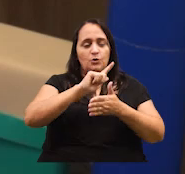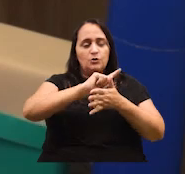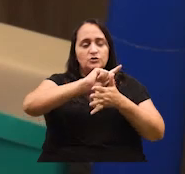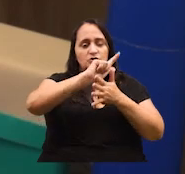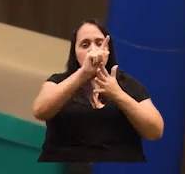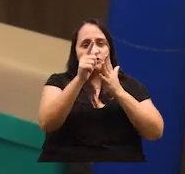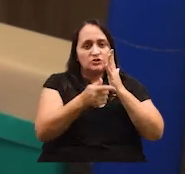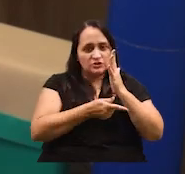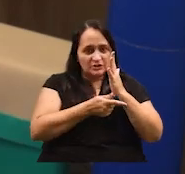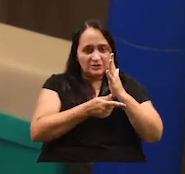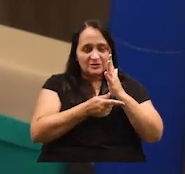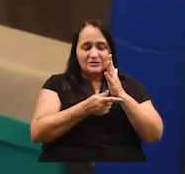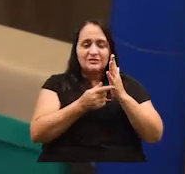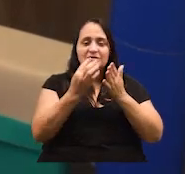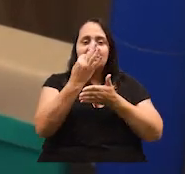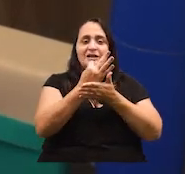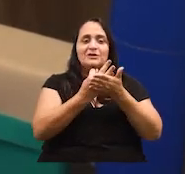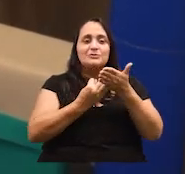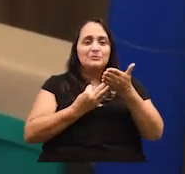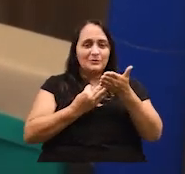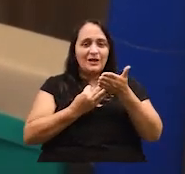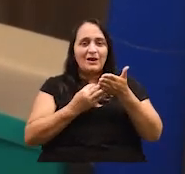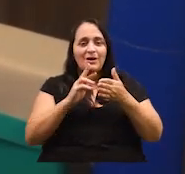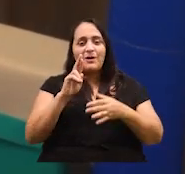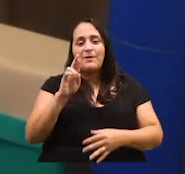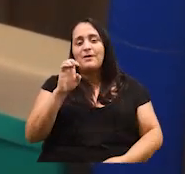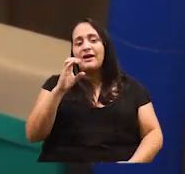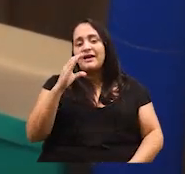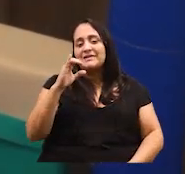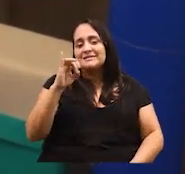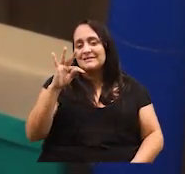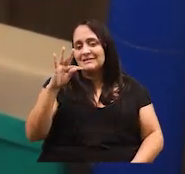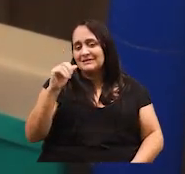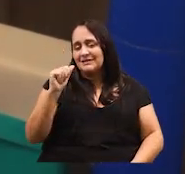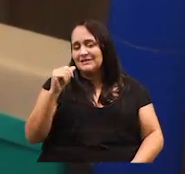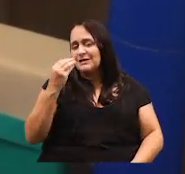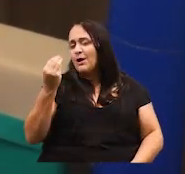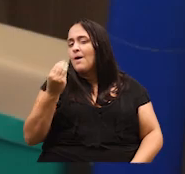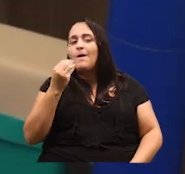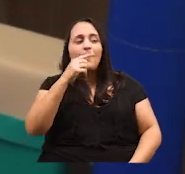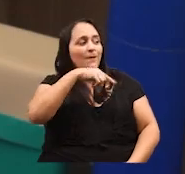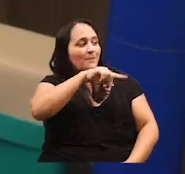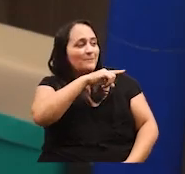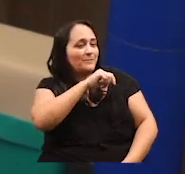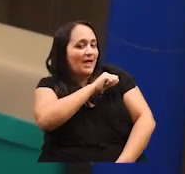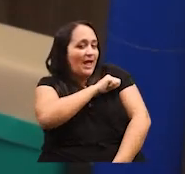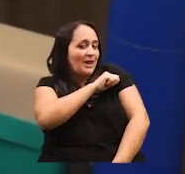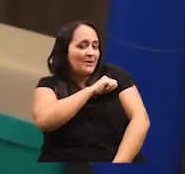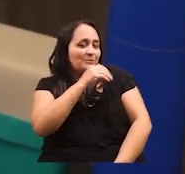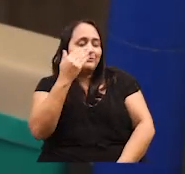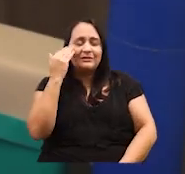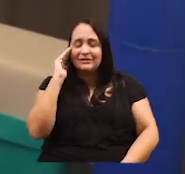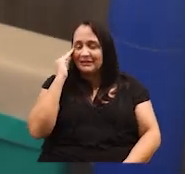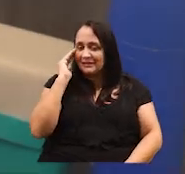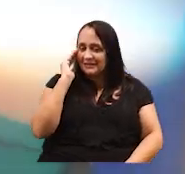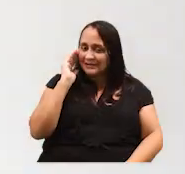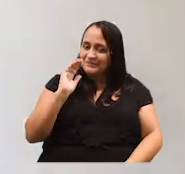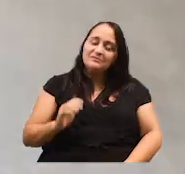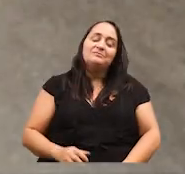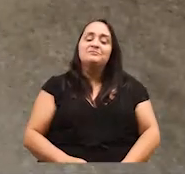da Escola Orlando Embaçaí entendeu sobre esse gênero textual e sobre verbo. Acompanha